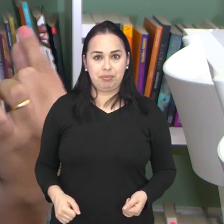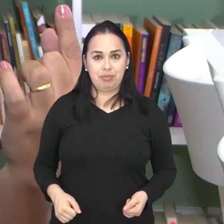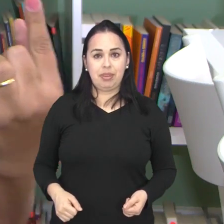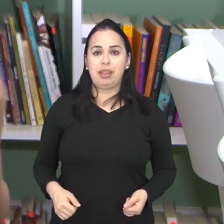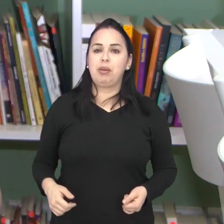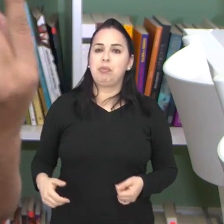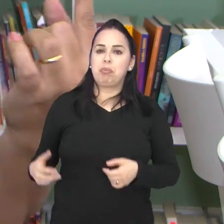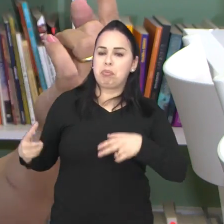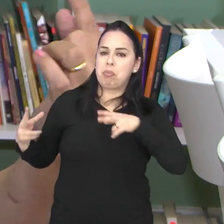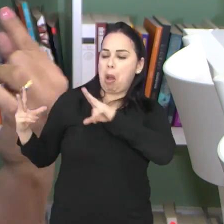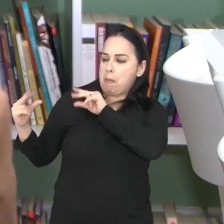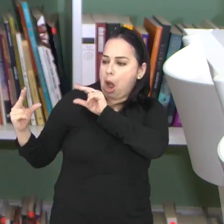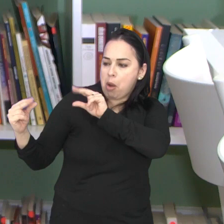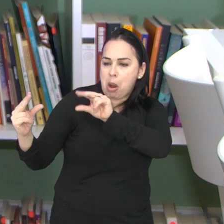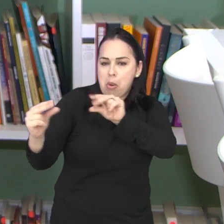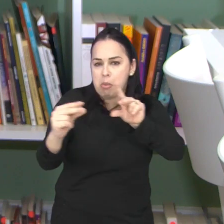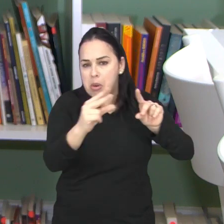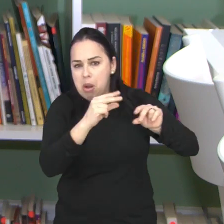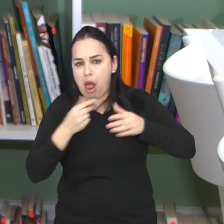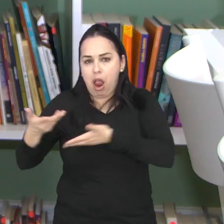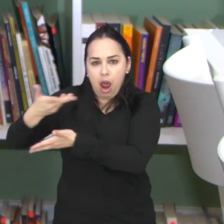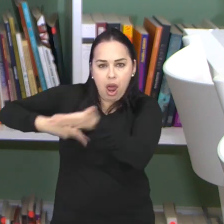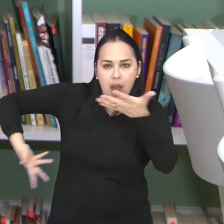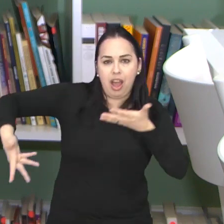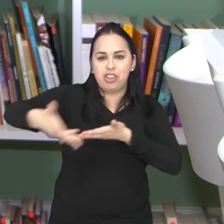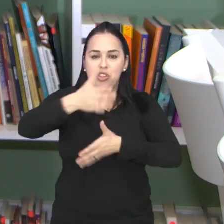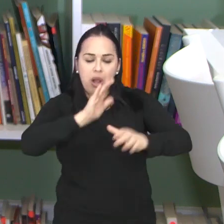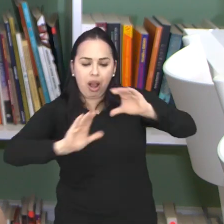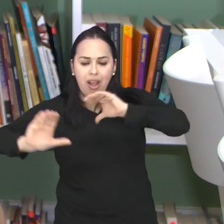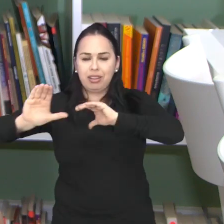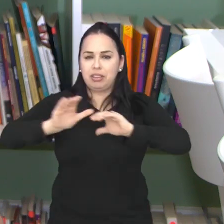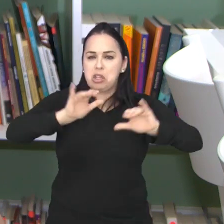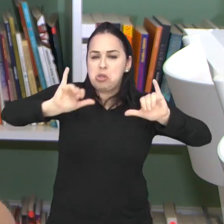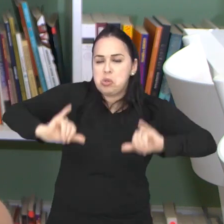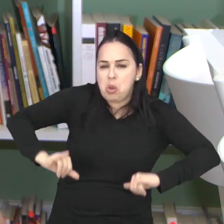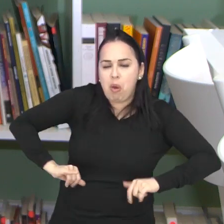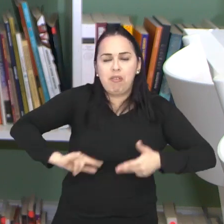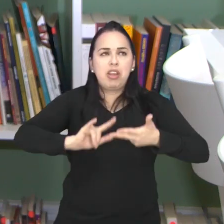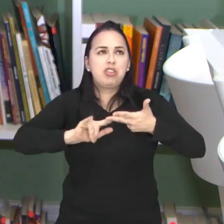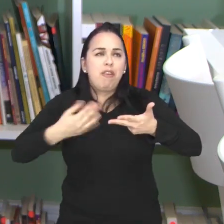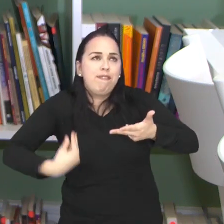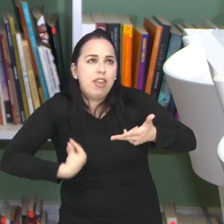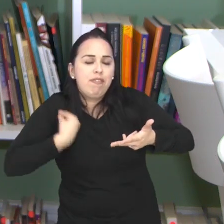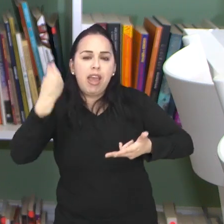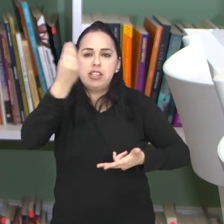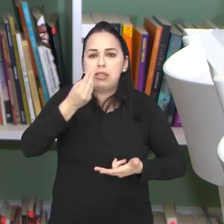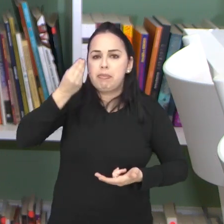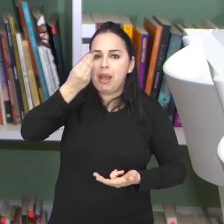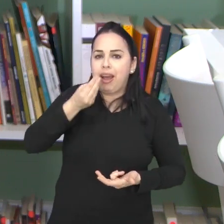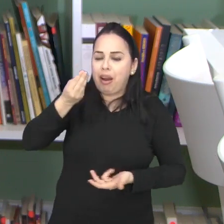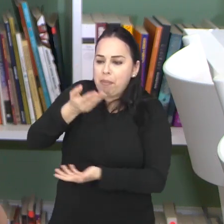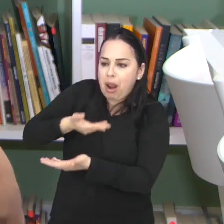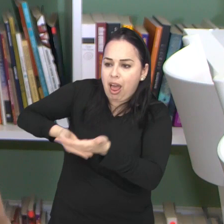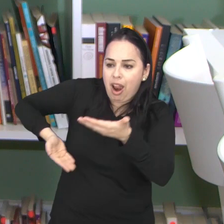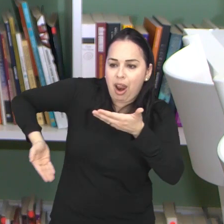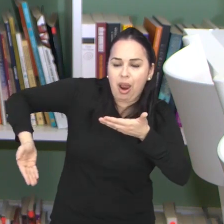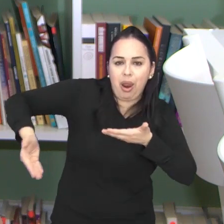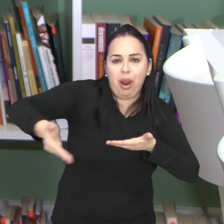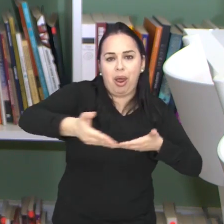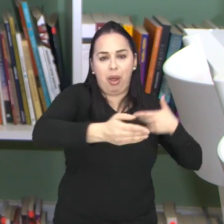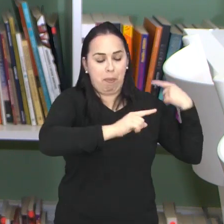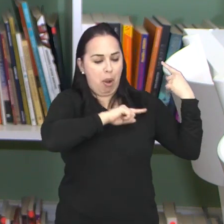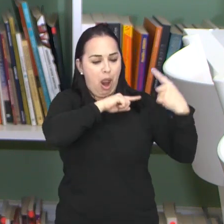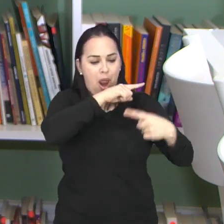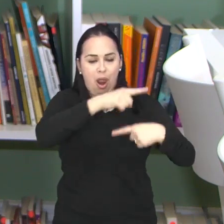As trocas, os falares, né, as formas de rezar, de cozinhar, de cantar, de sofrer, de viver, elas foram